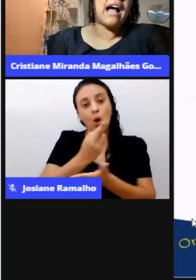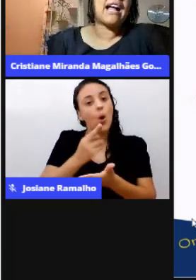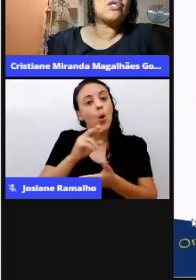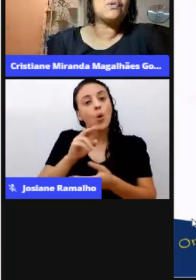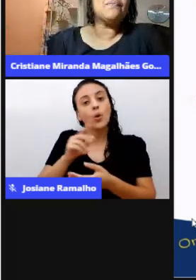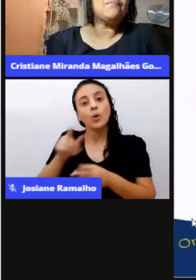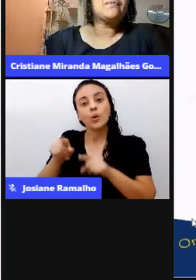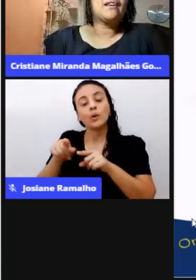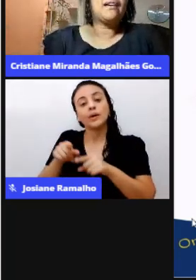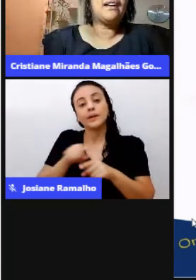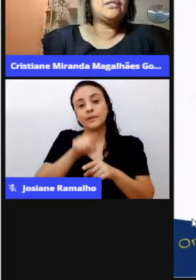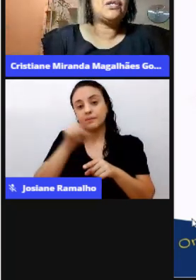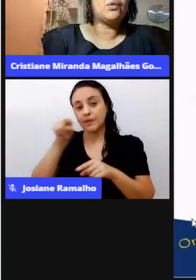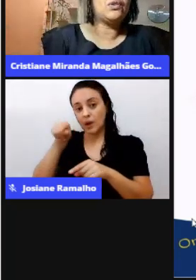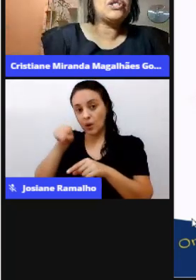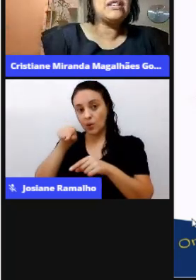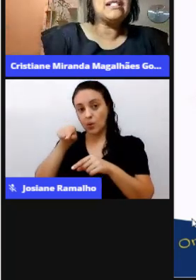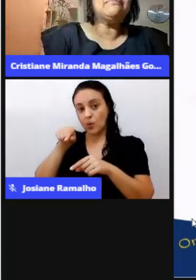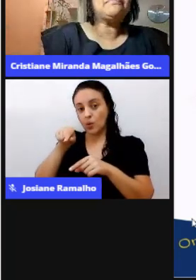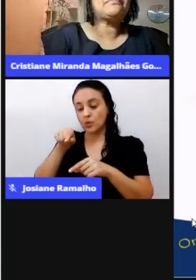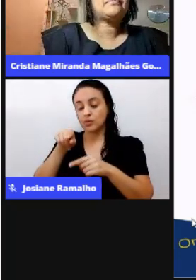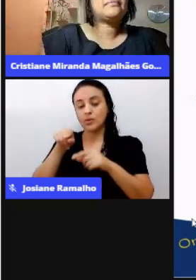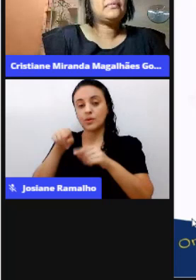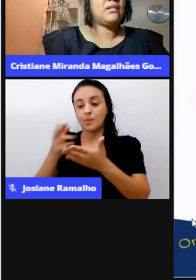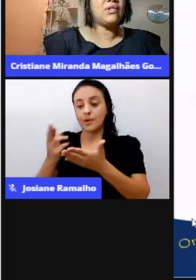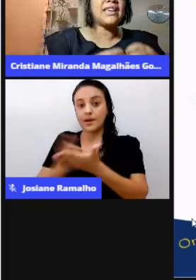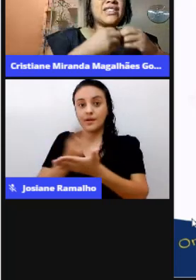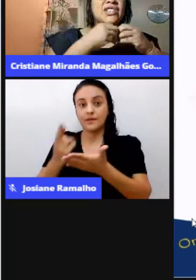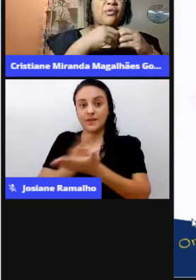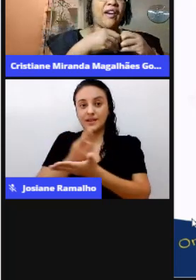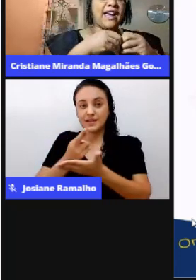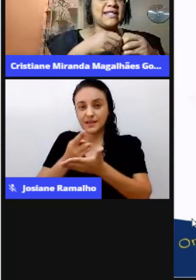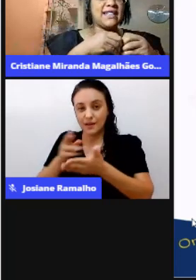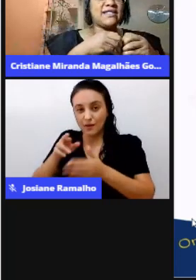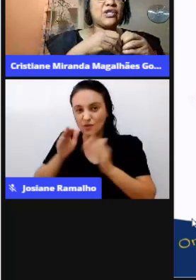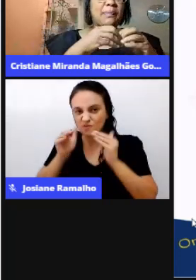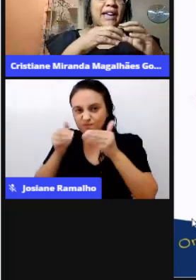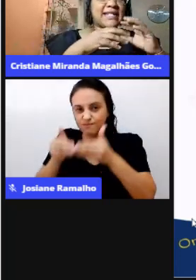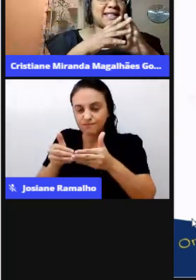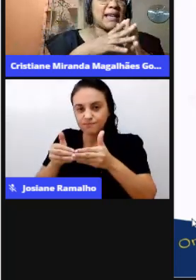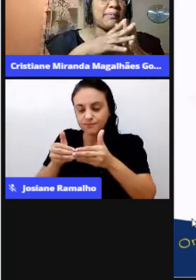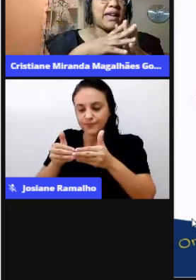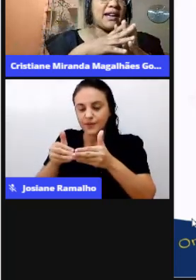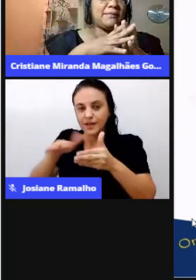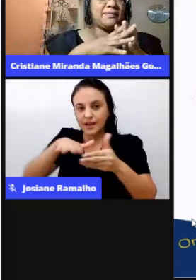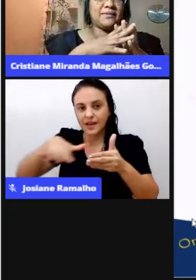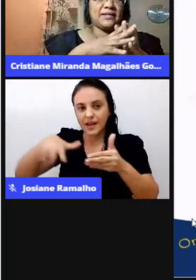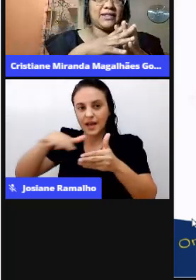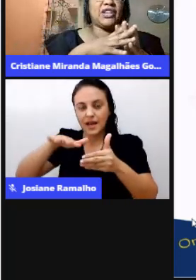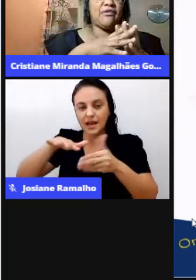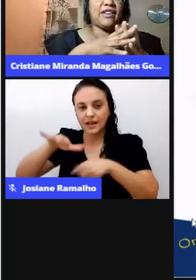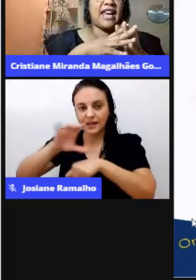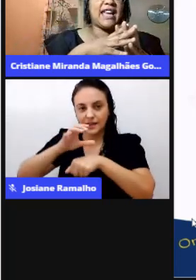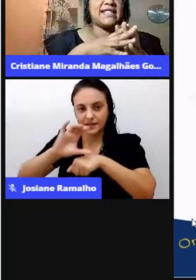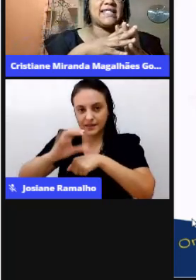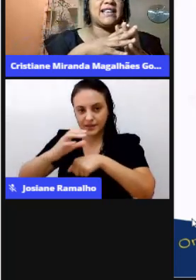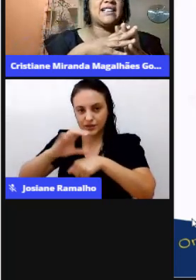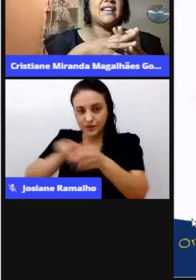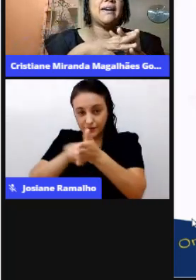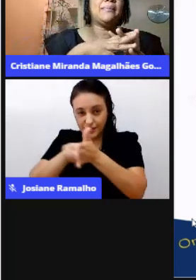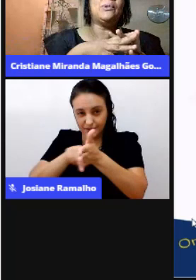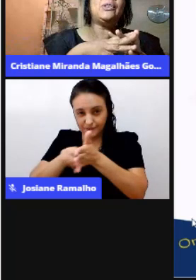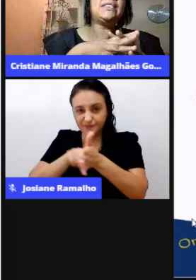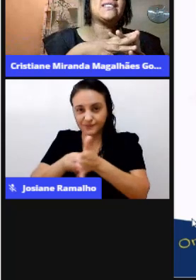ali embaixo, a de zoologia. O que a gente faz? A gente pega esse saber de